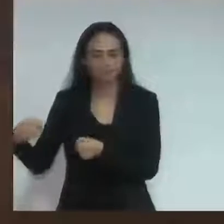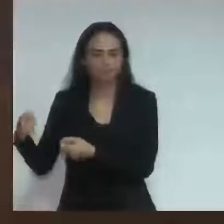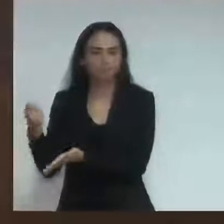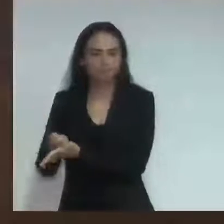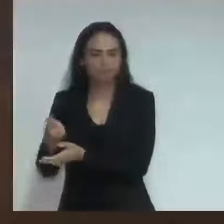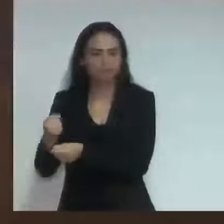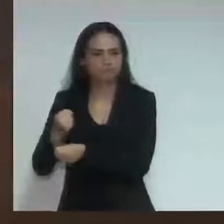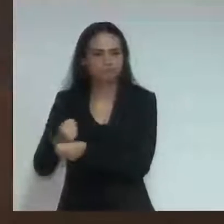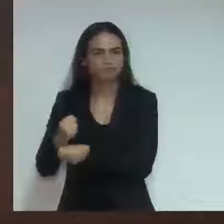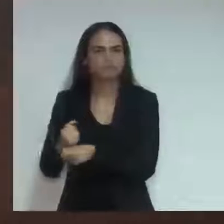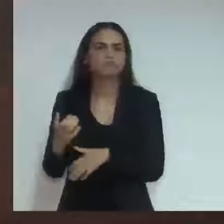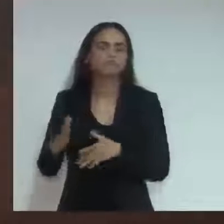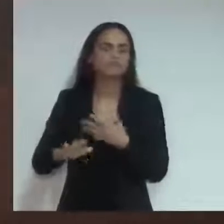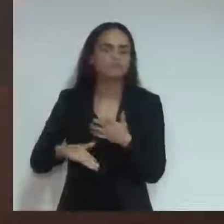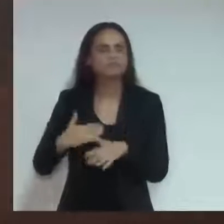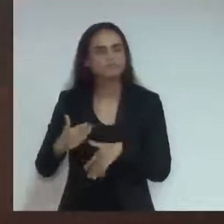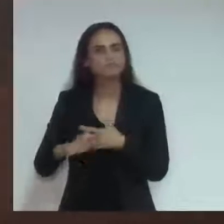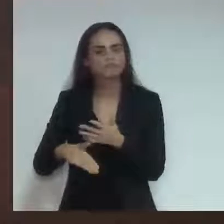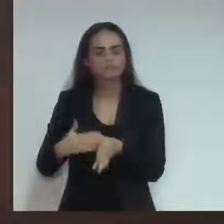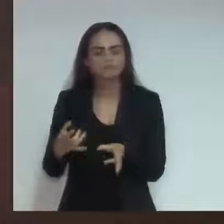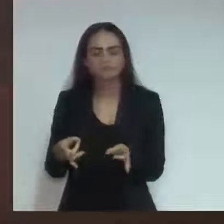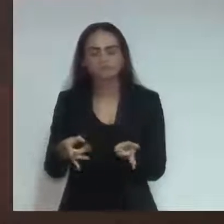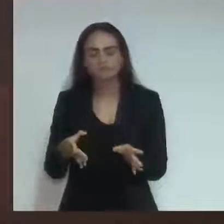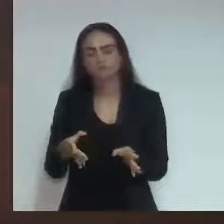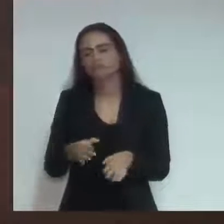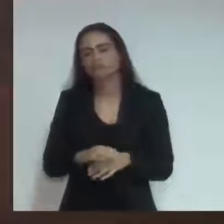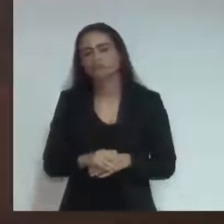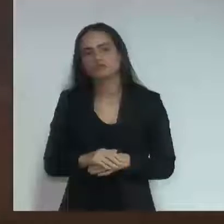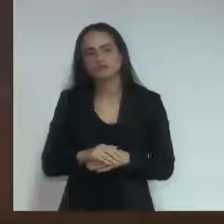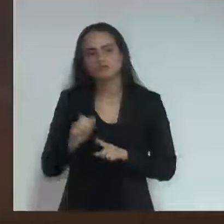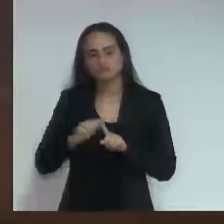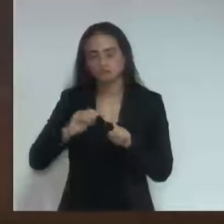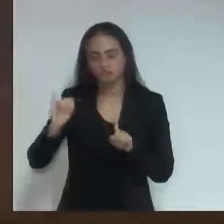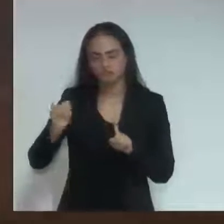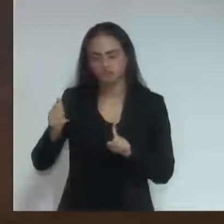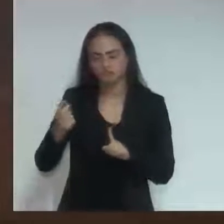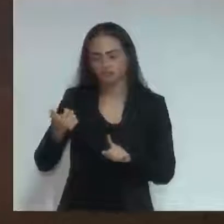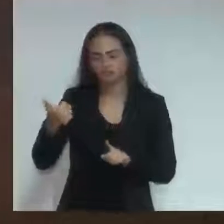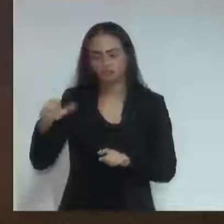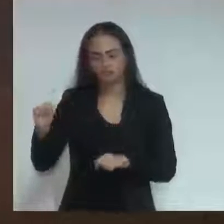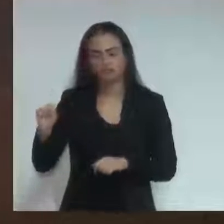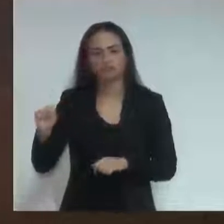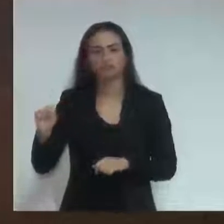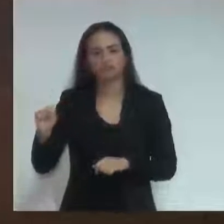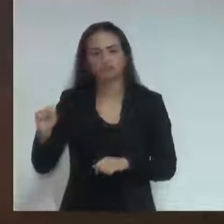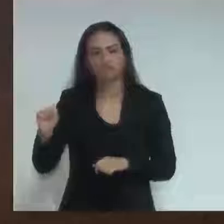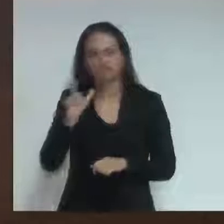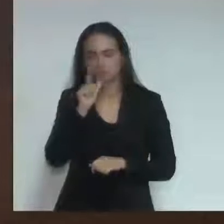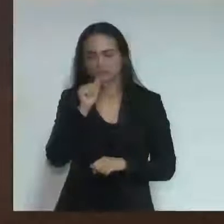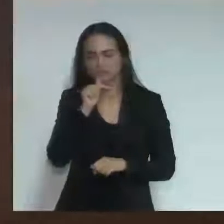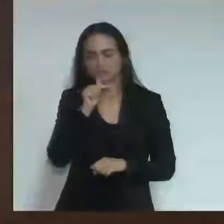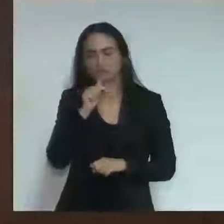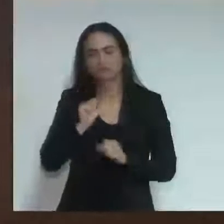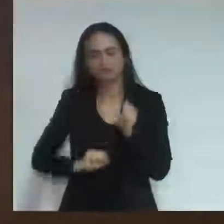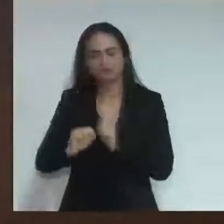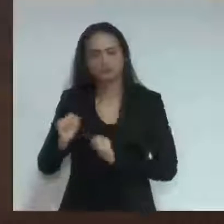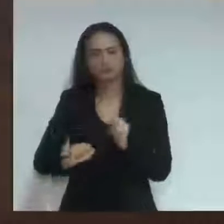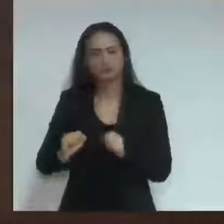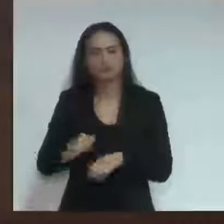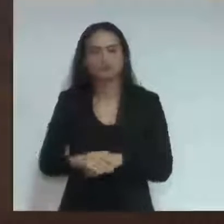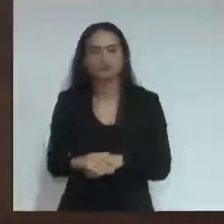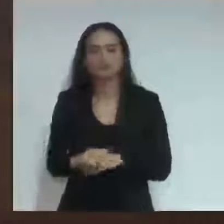na verdade da Sanebave em janeiro de 2008, e aí deram prosseguimento e terminou automaticamente na